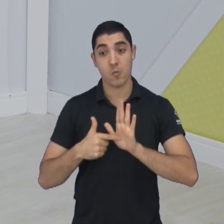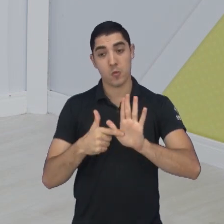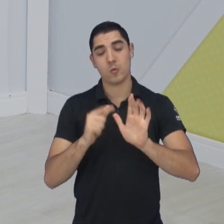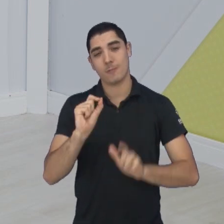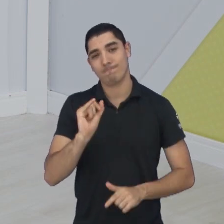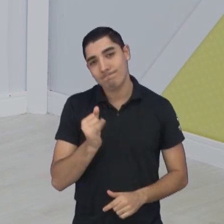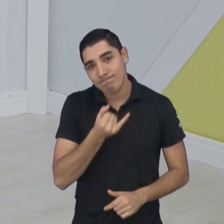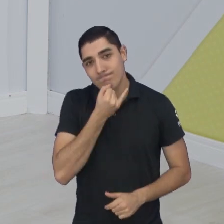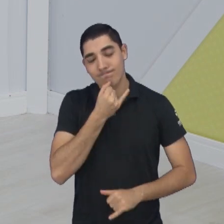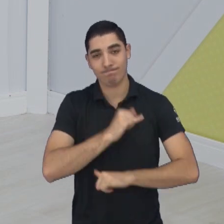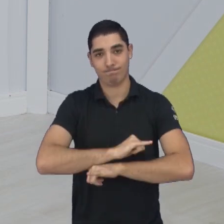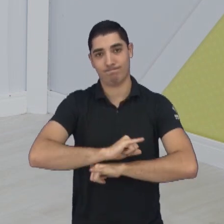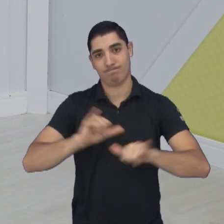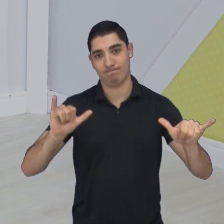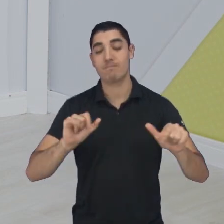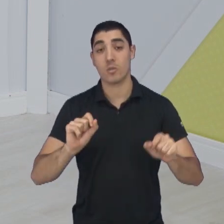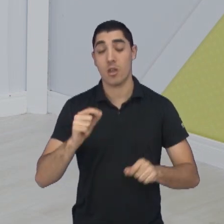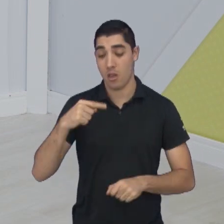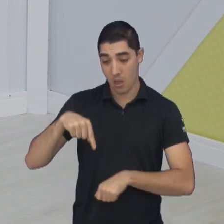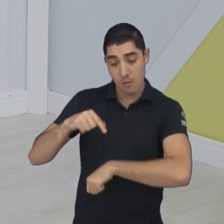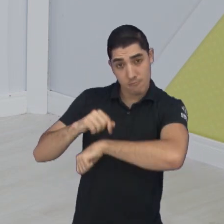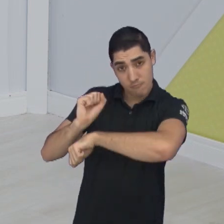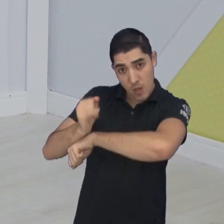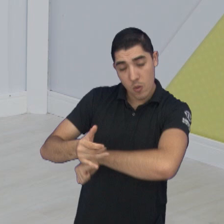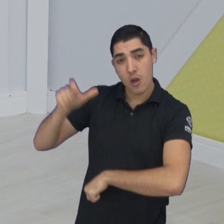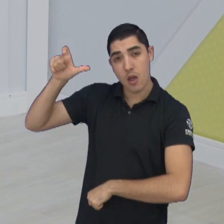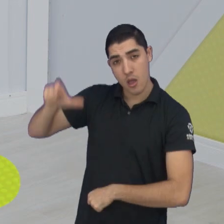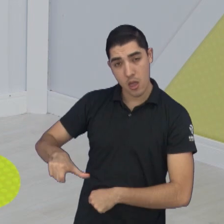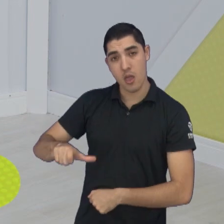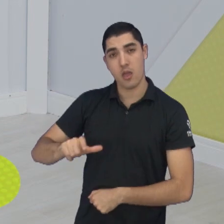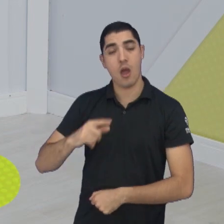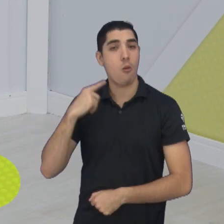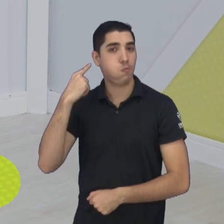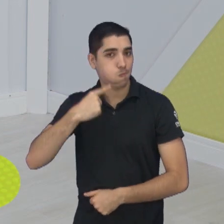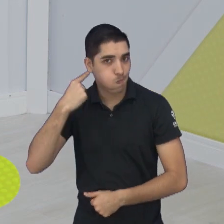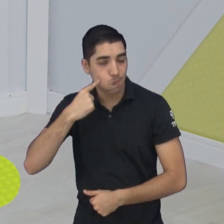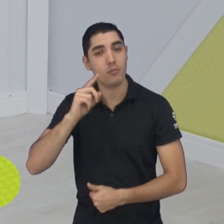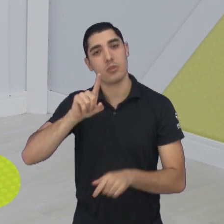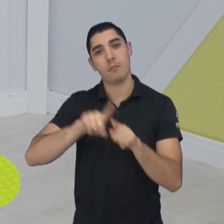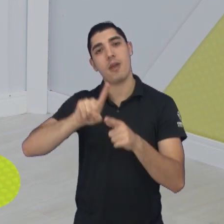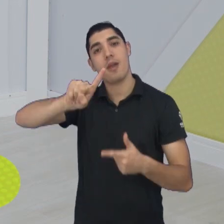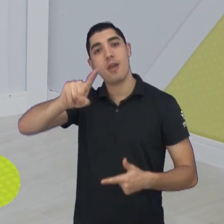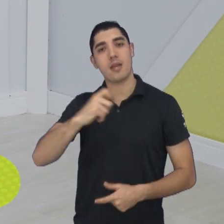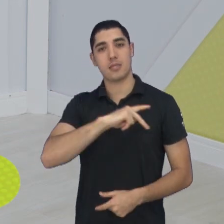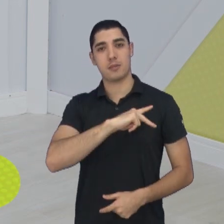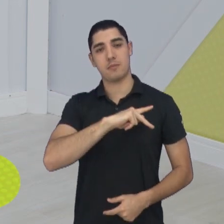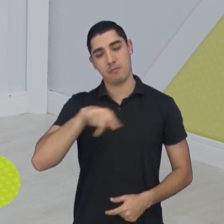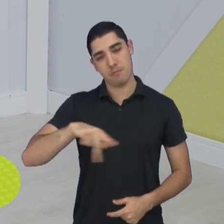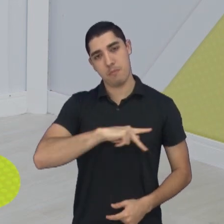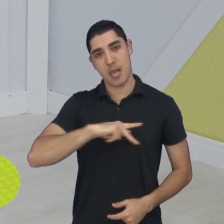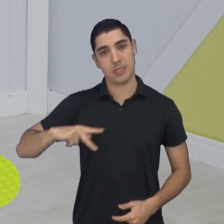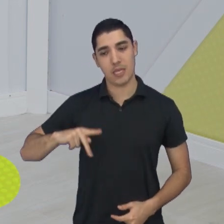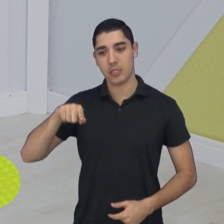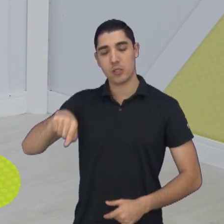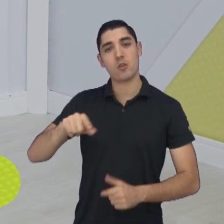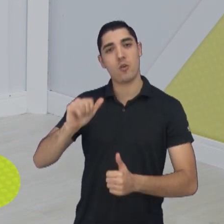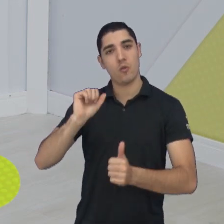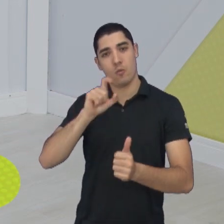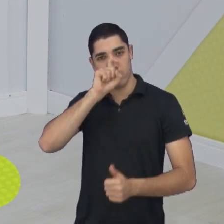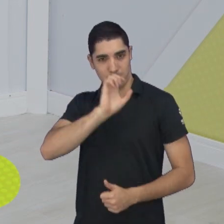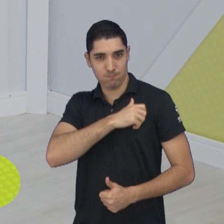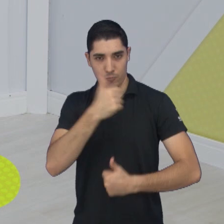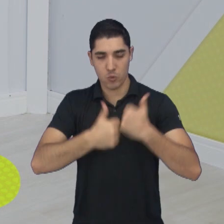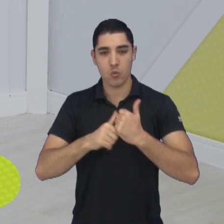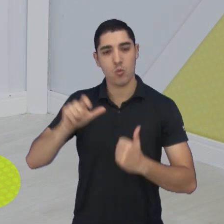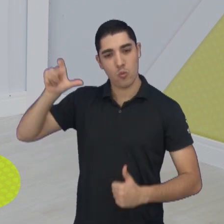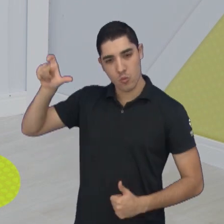notícia triste. Morreu nesta madrugada o advogado e ex-presidente do São José Esporte Clube, Dr. Henrique Ferro. O corpo do